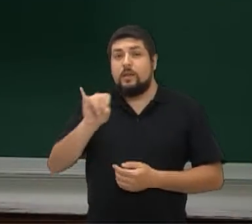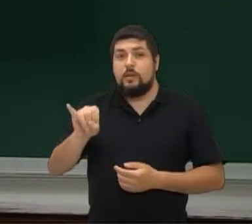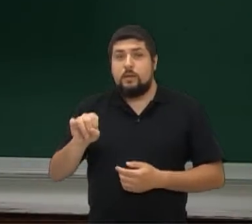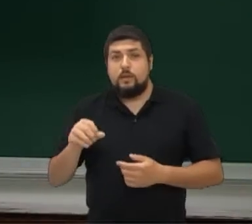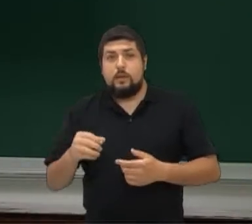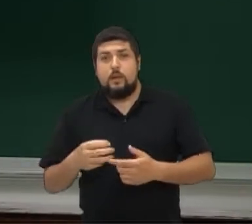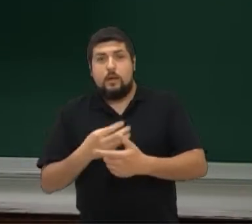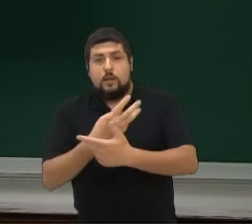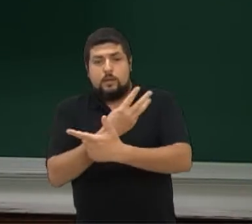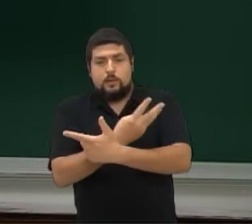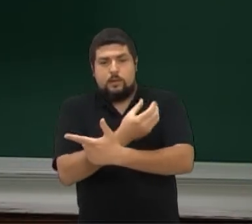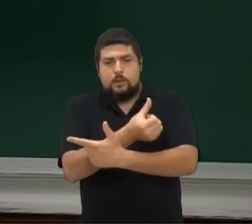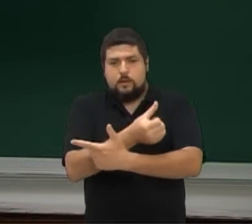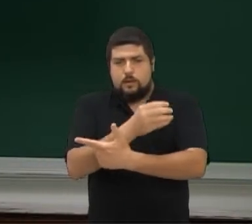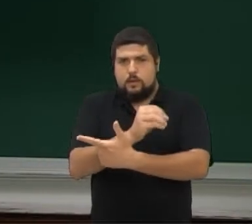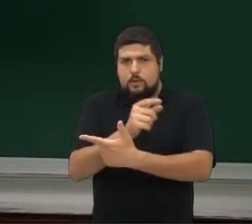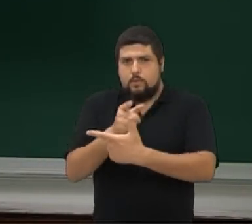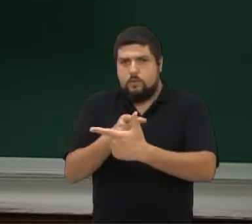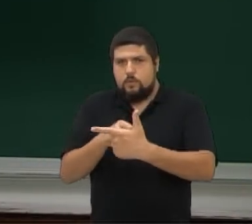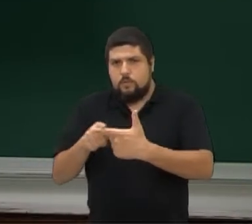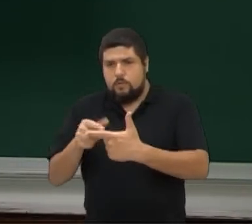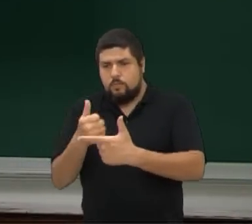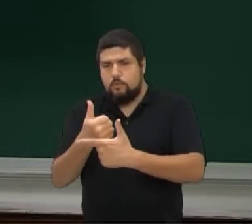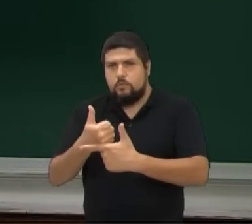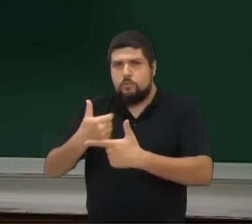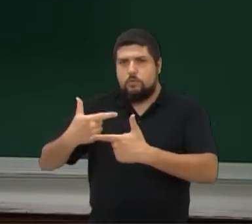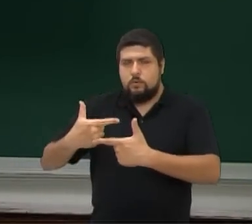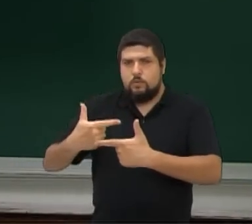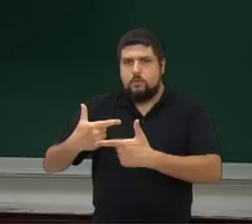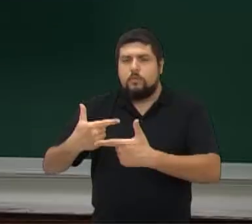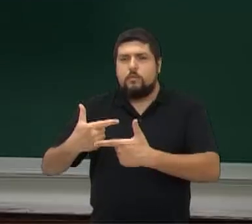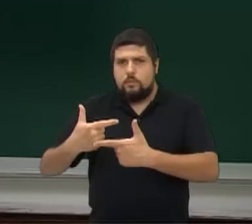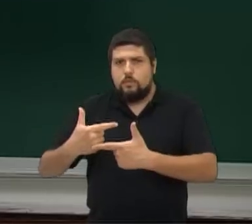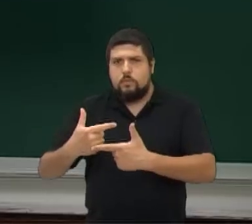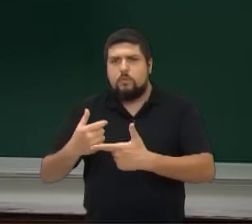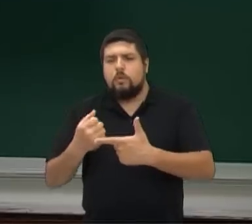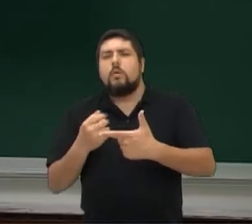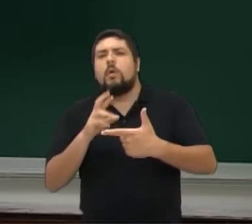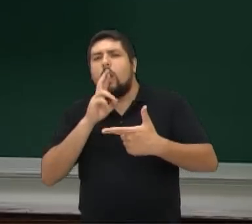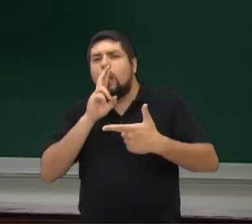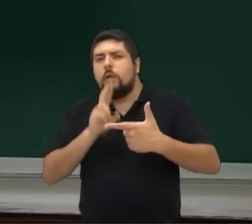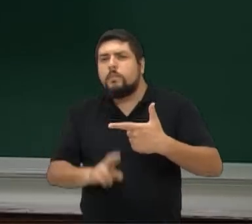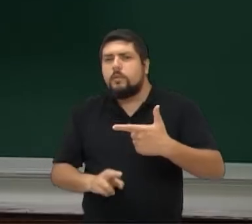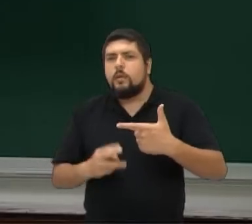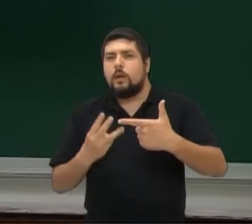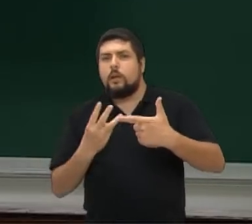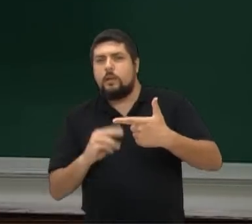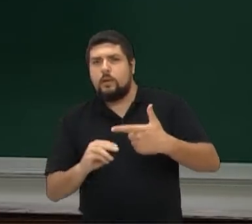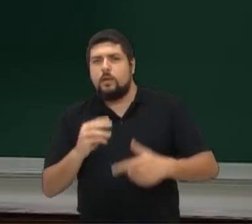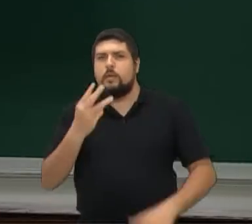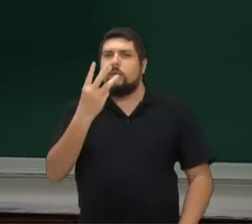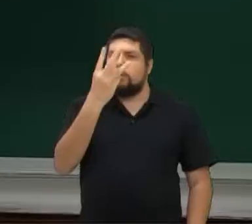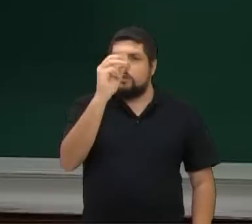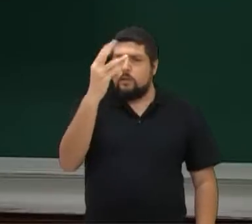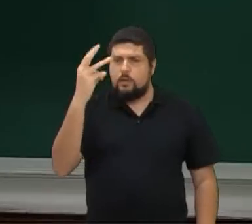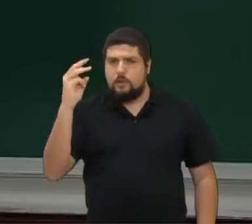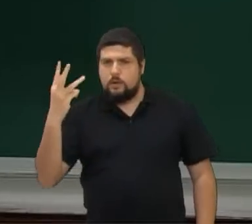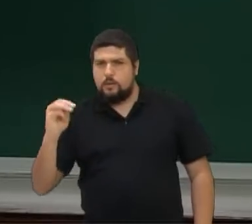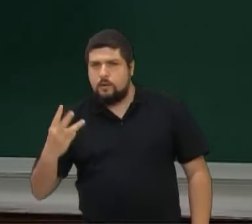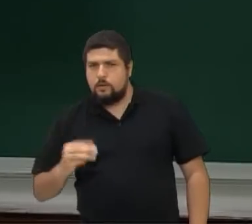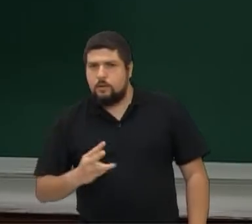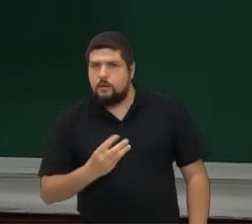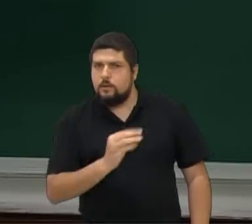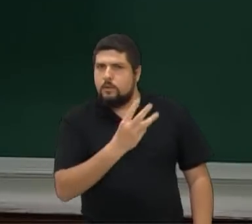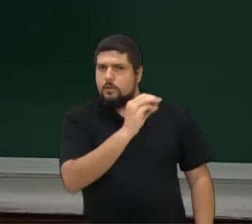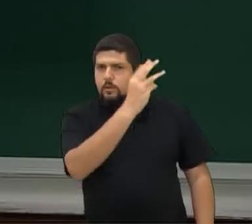espaços iguais, eu sei que cada espaço desse equivale a 30 graus, ok? Bom, então a professora